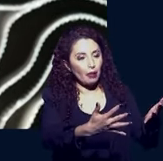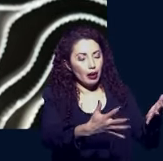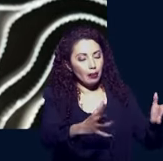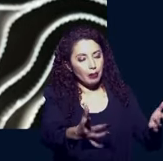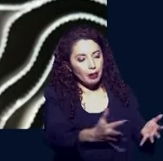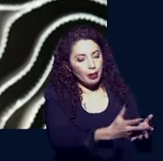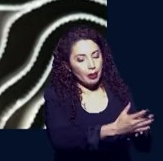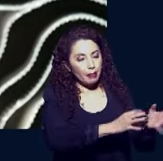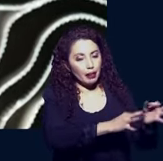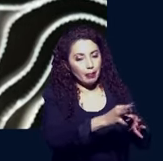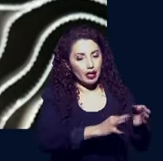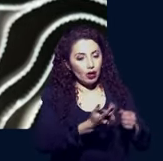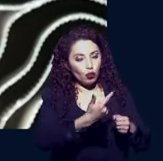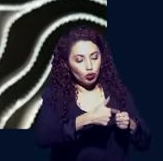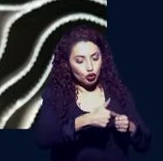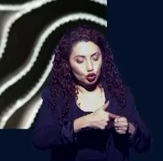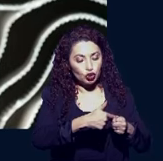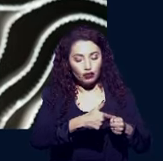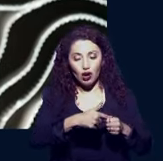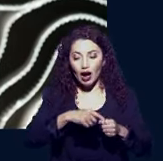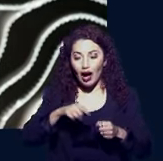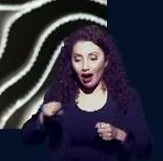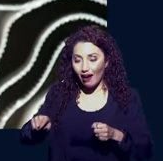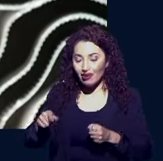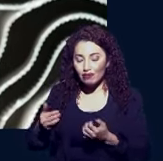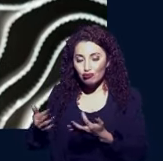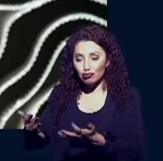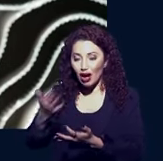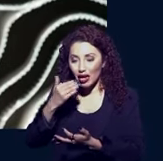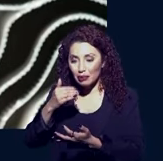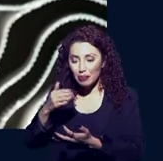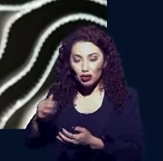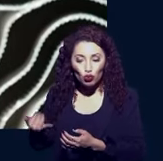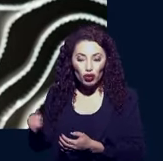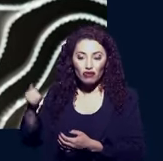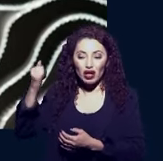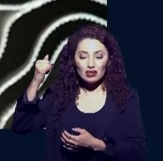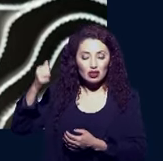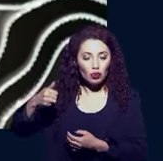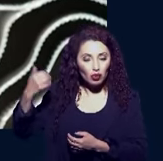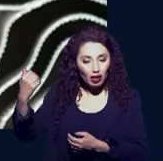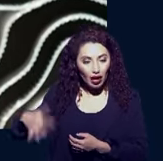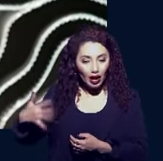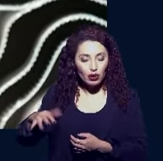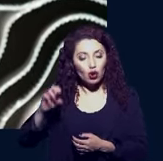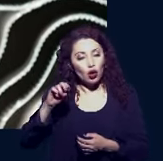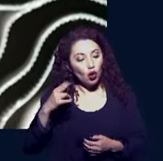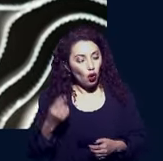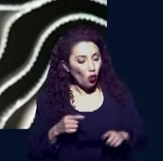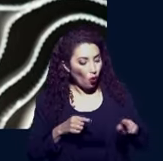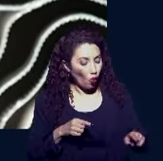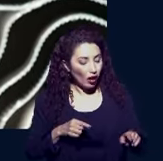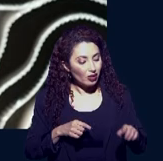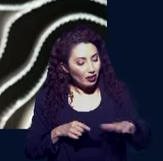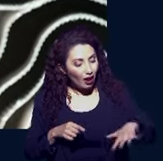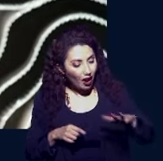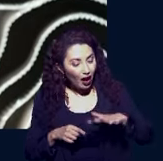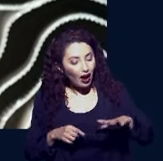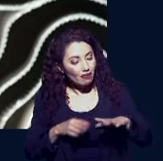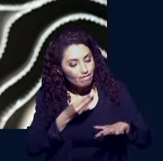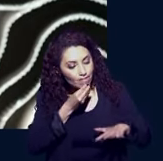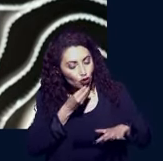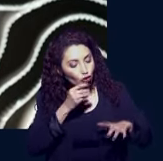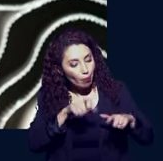portanto em segurança alimentar ou que você substitui áreas que poderiam estar sendo destinadas para alimentos e também gerando